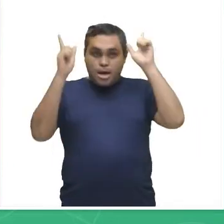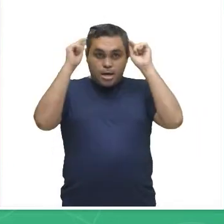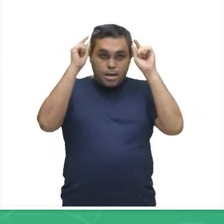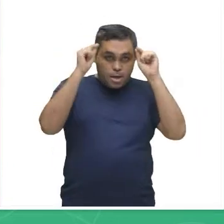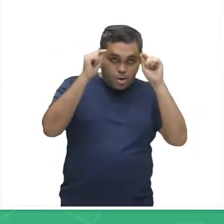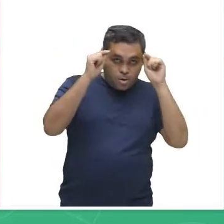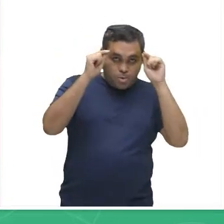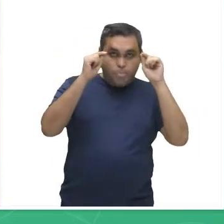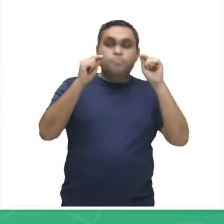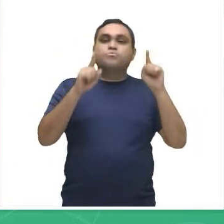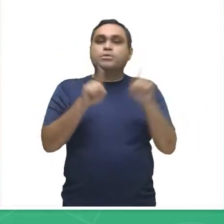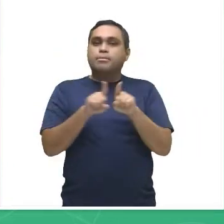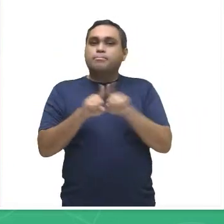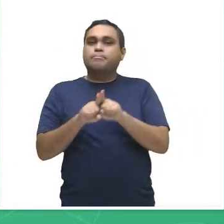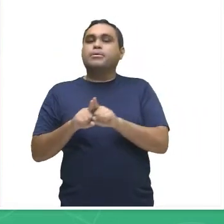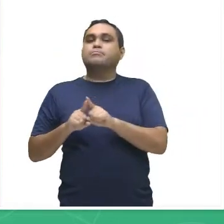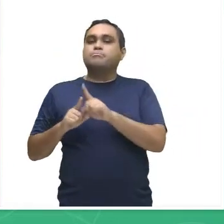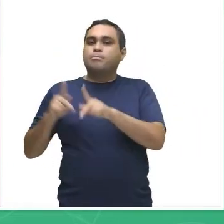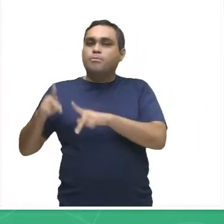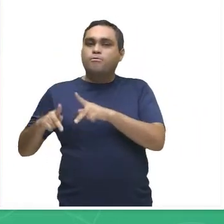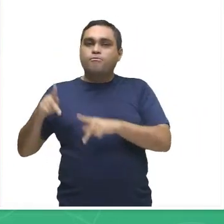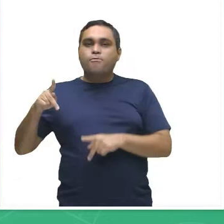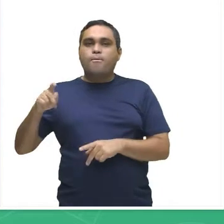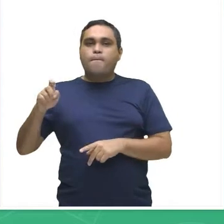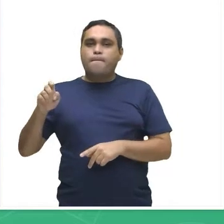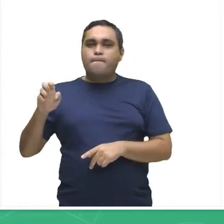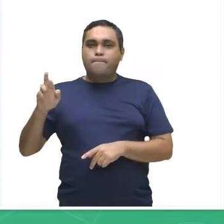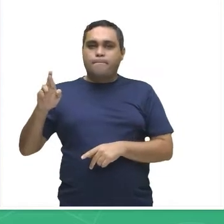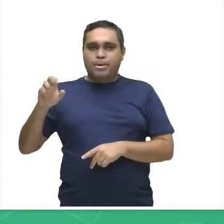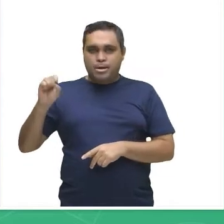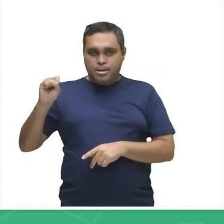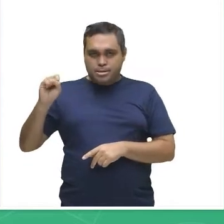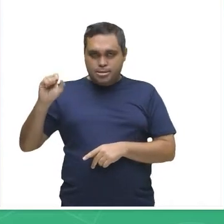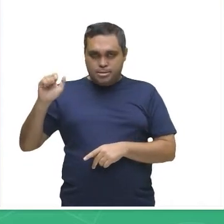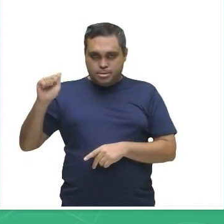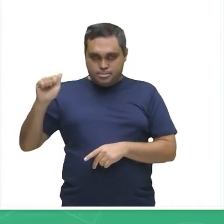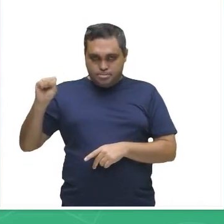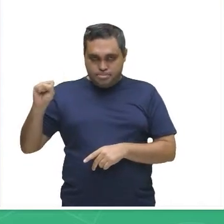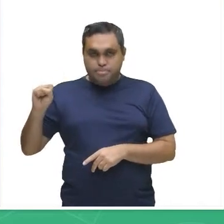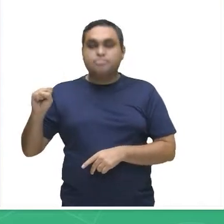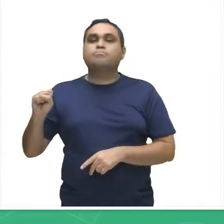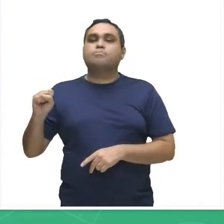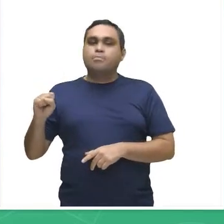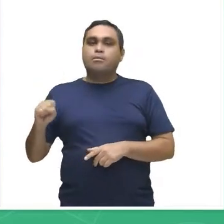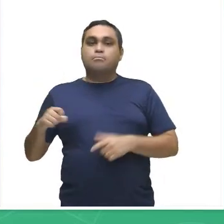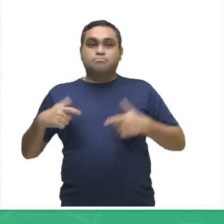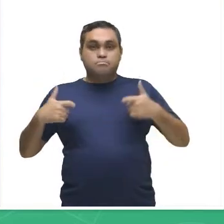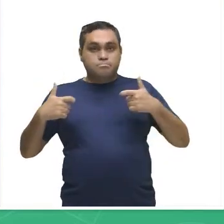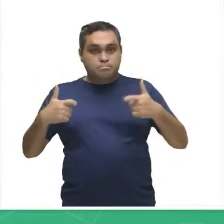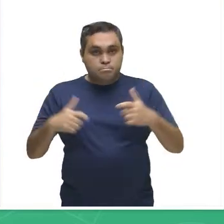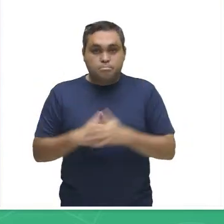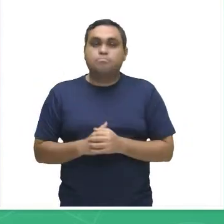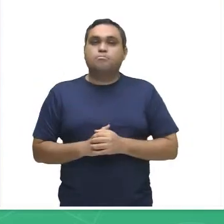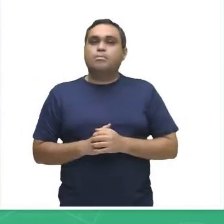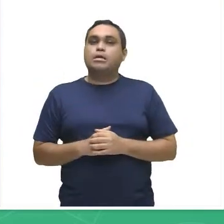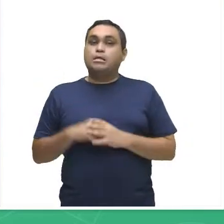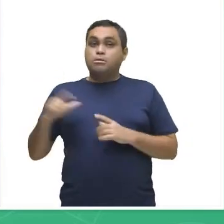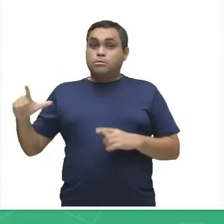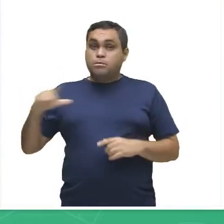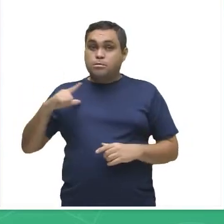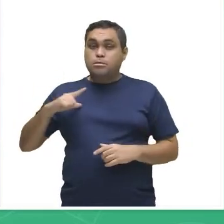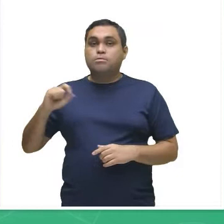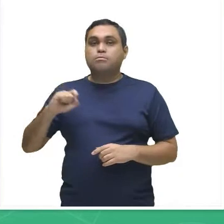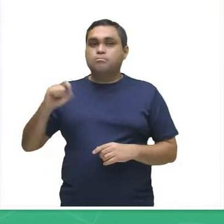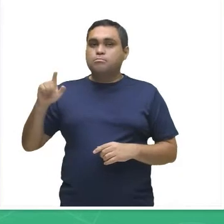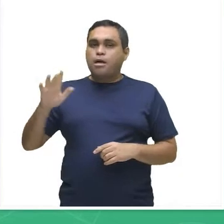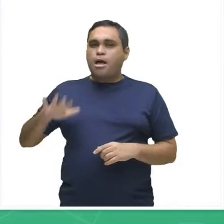no início da formação do povo persa, a gente tem ali os medos, né, que foram dominados, acabaram se fundindo.